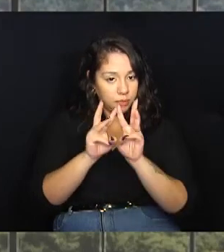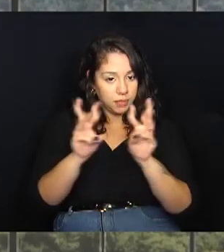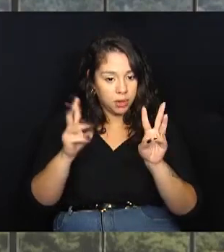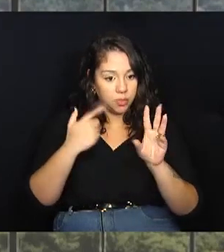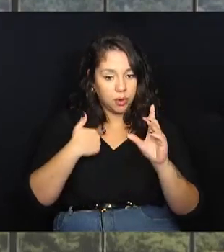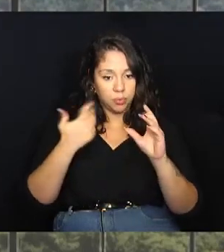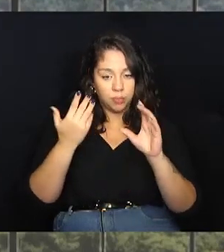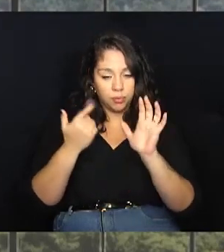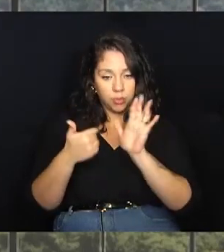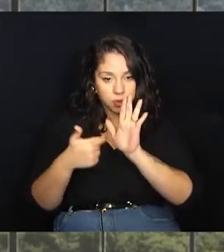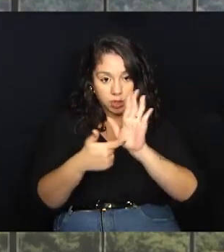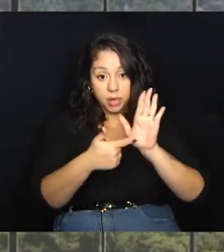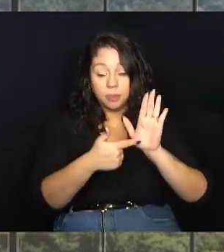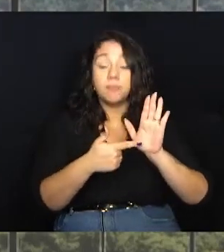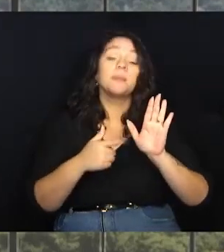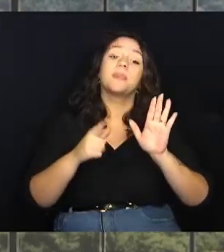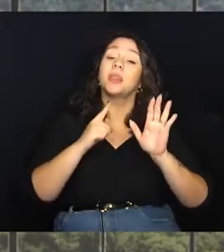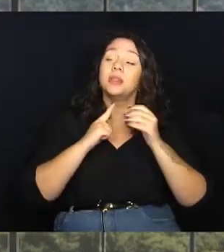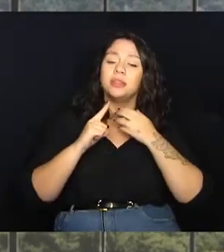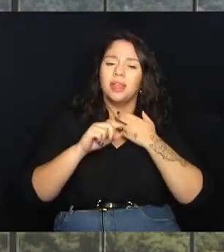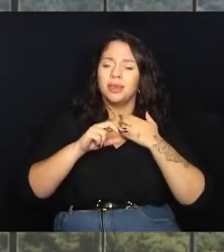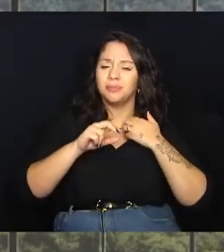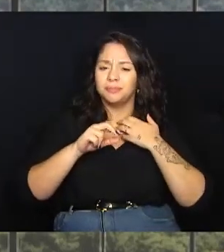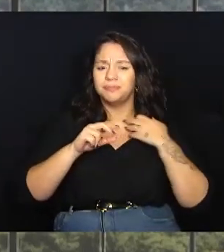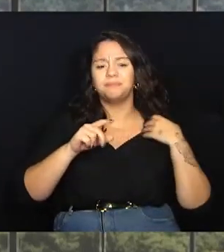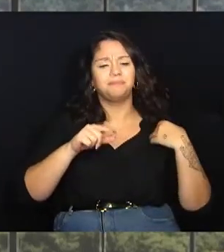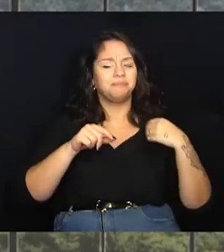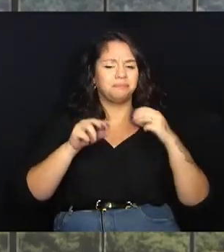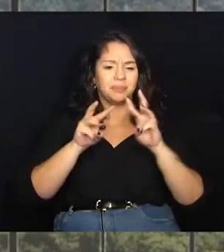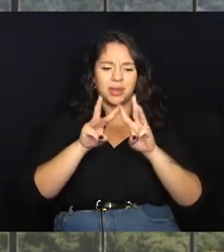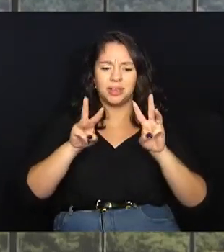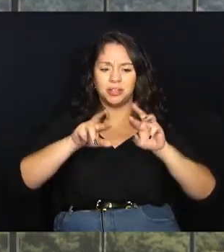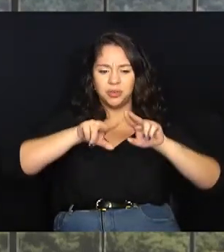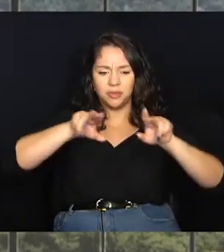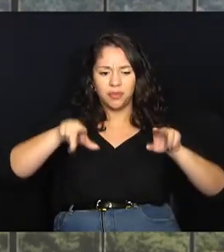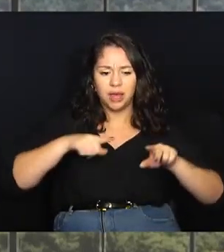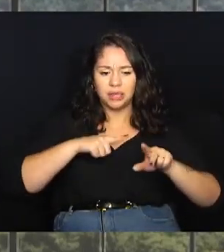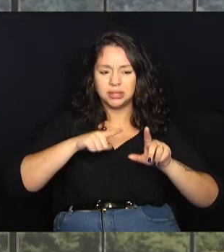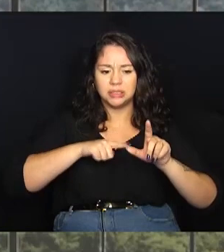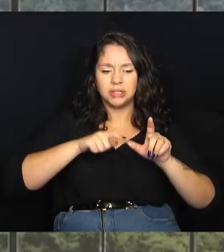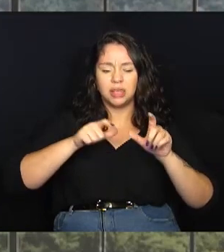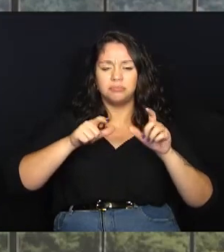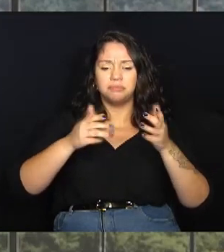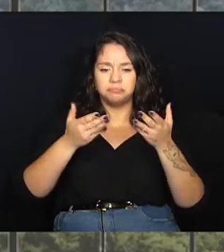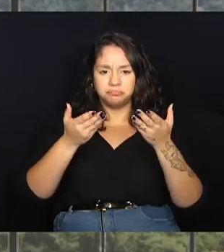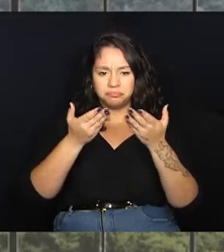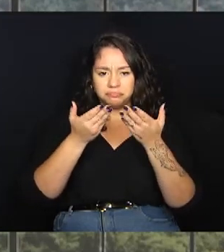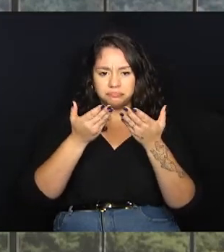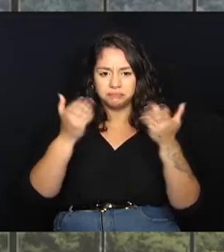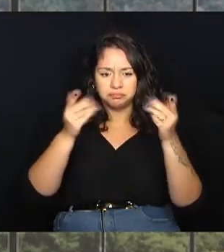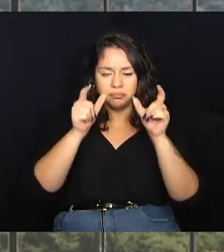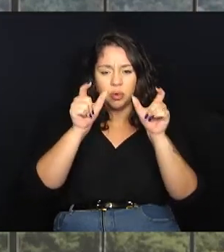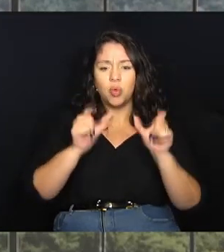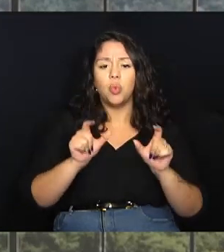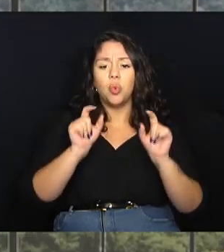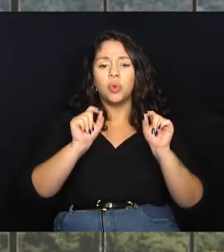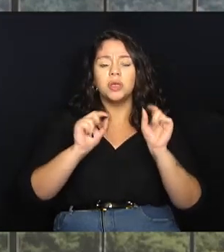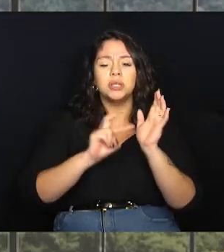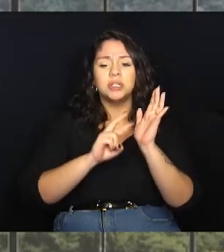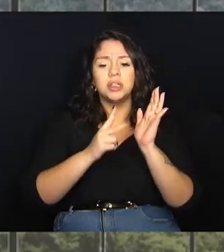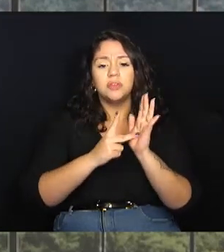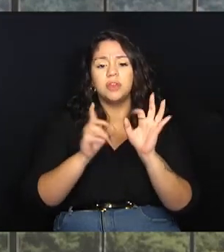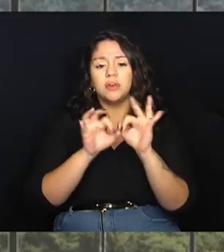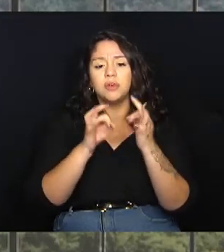familiaacolhedora.campinas.sp.gov.br, lá tem várias abas para você entender o que é família acolhedora, e tem depois também o site que leva